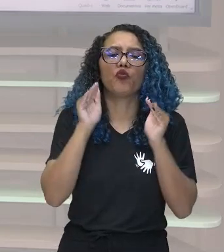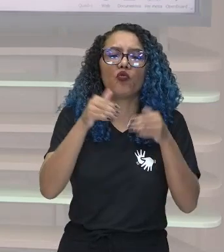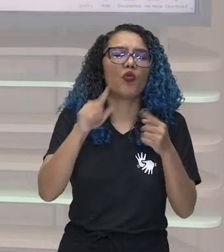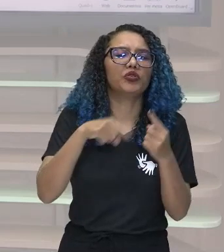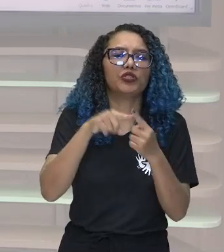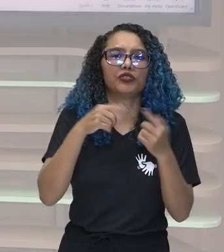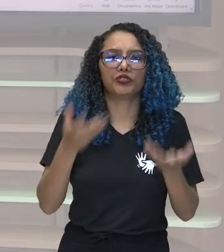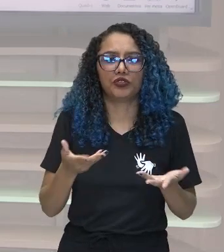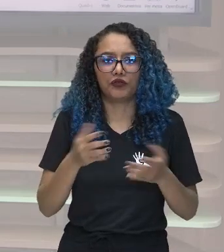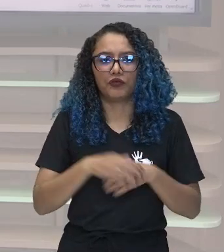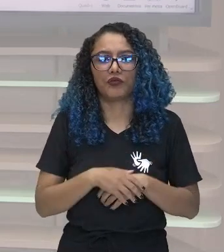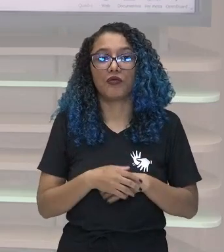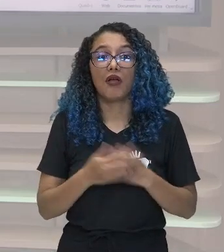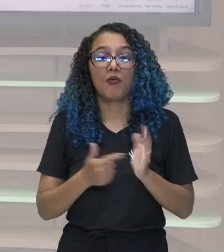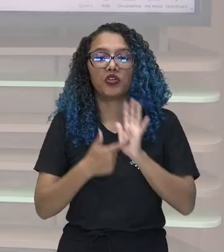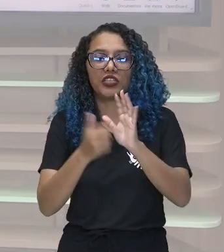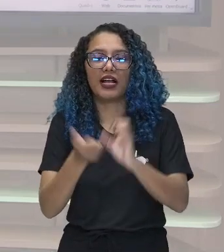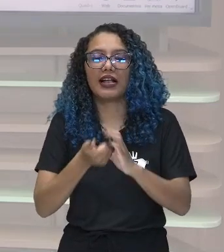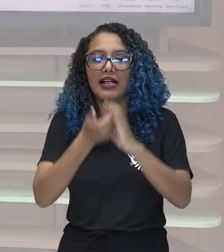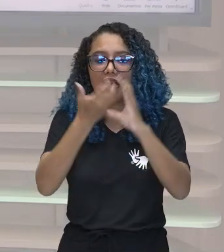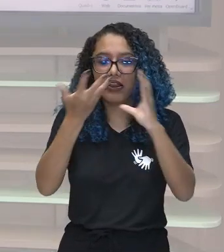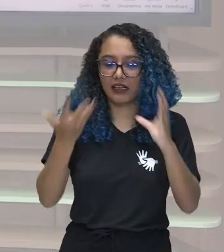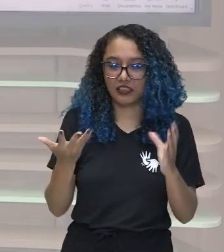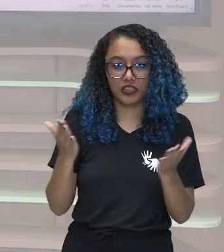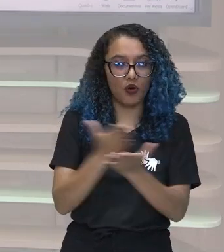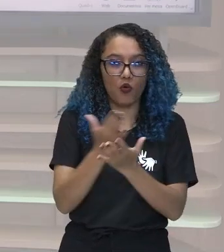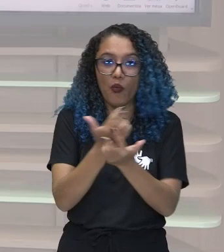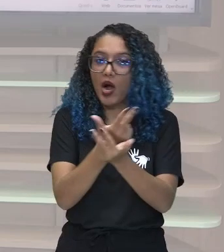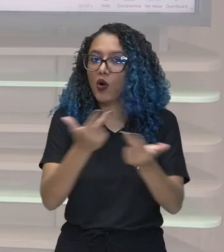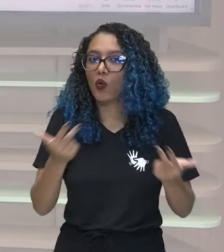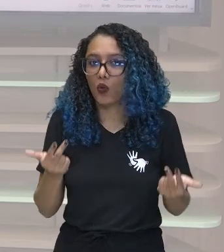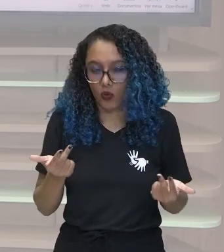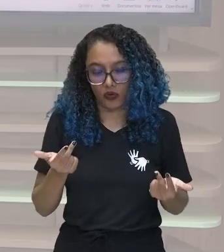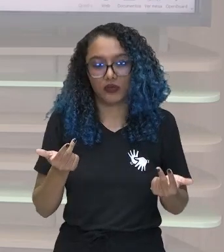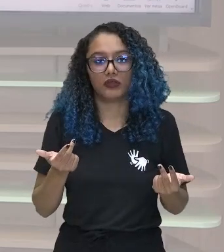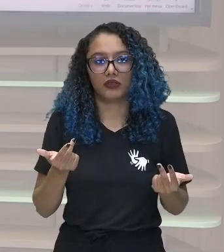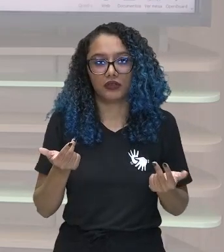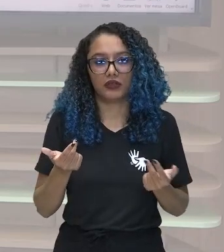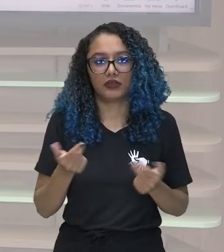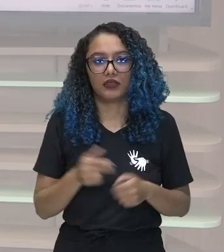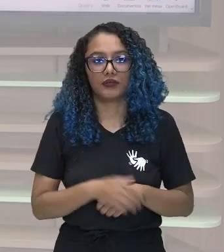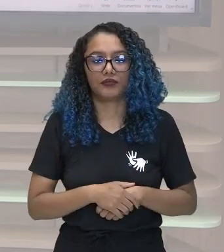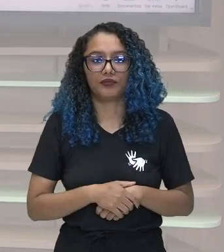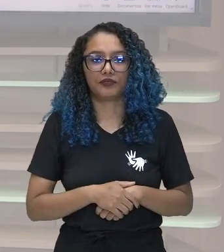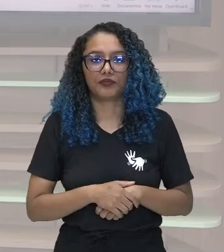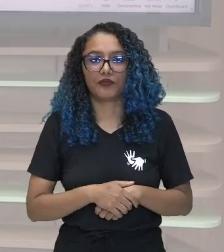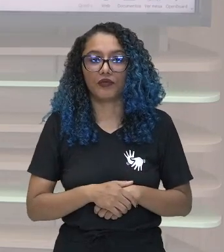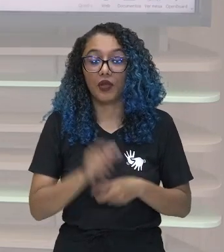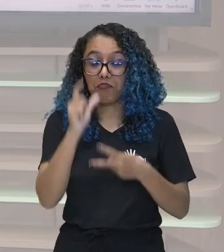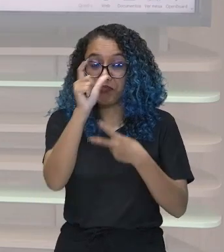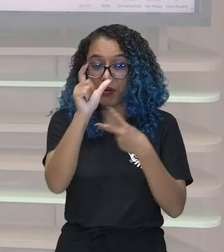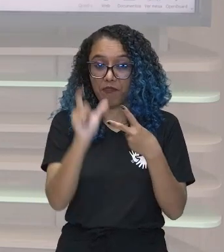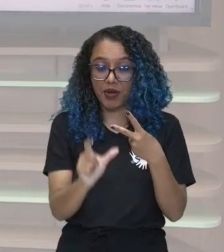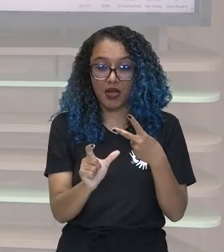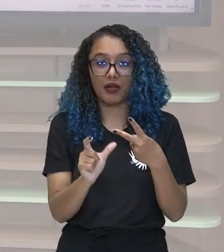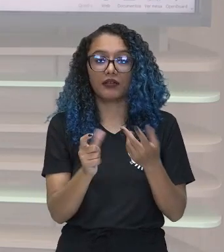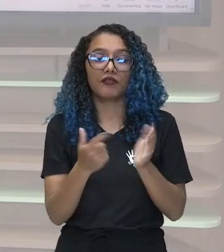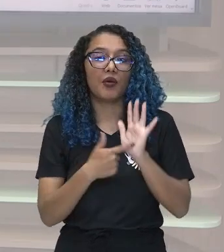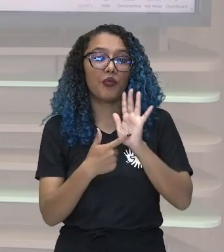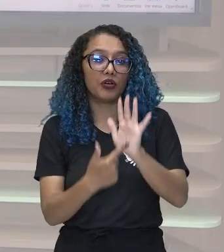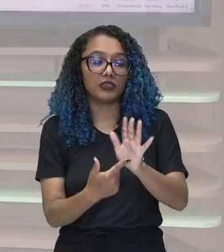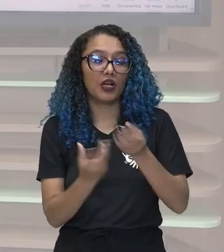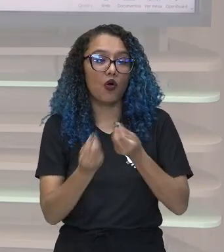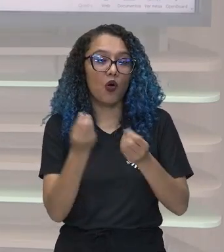característica. Então, mesmo e próprio, eles vão estar indicando característica ali e vamos saber como que ele